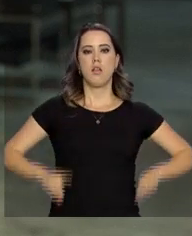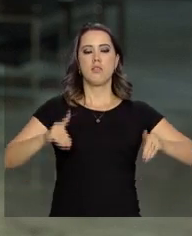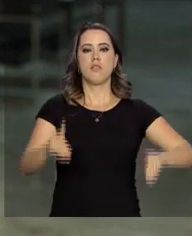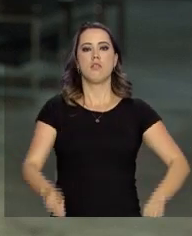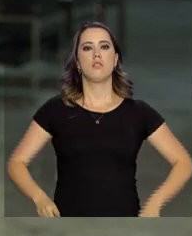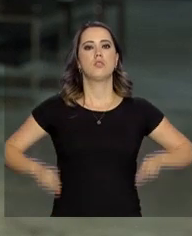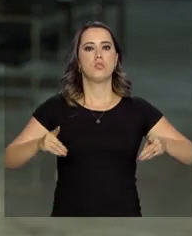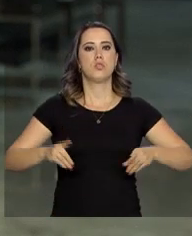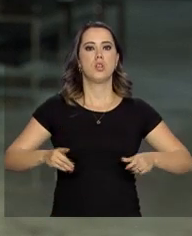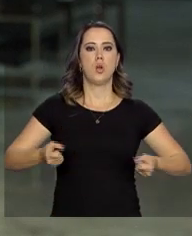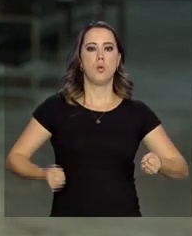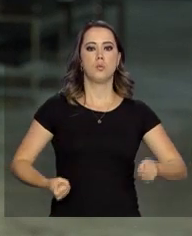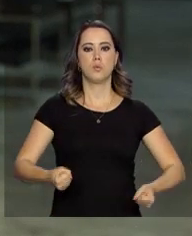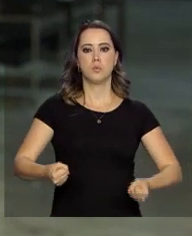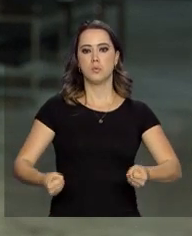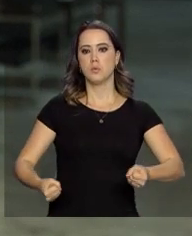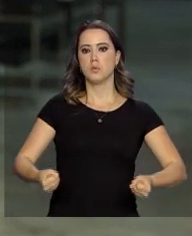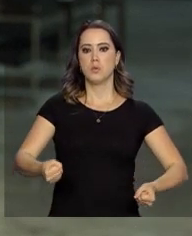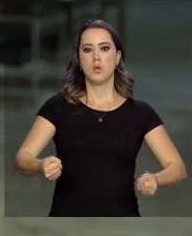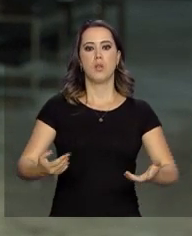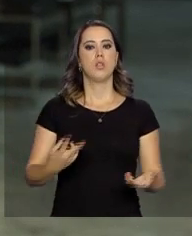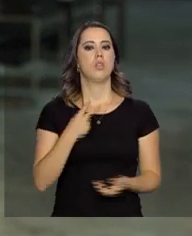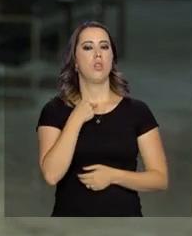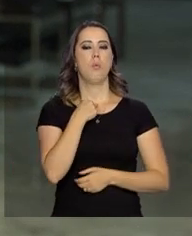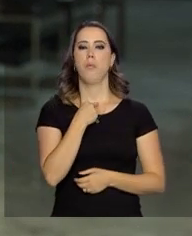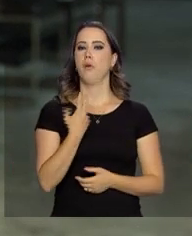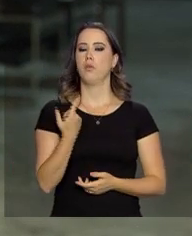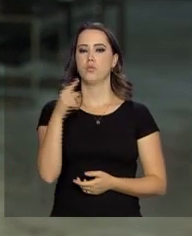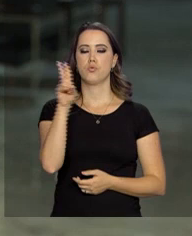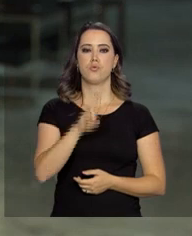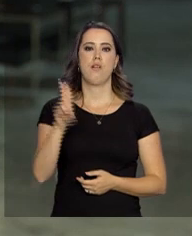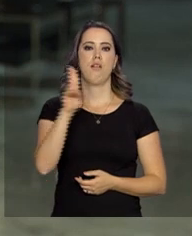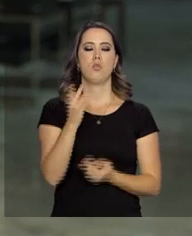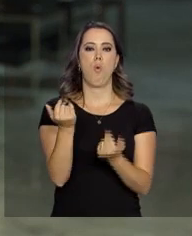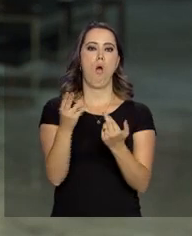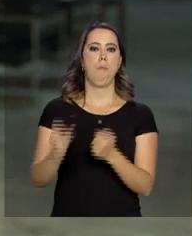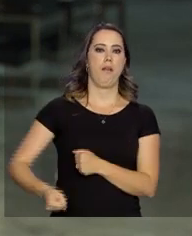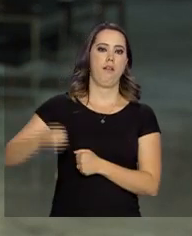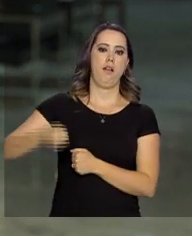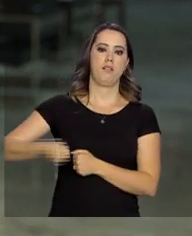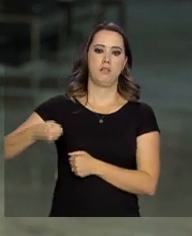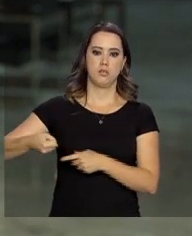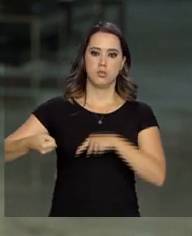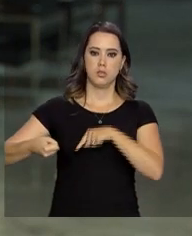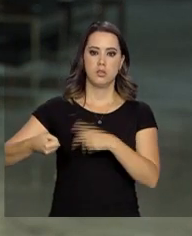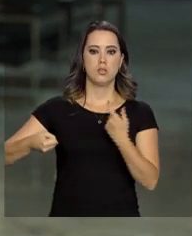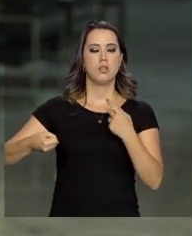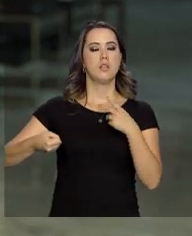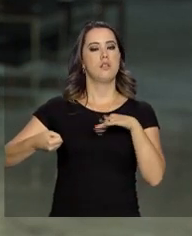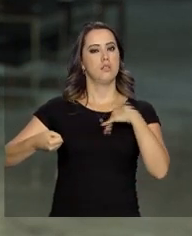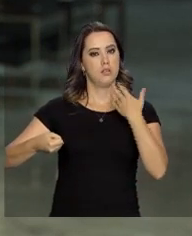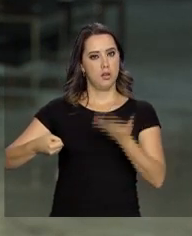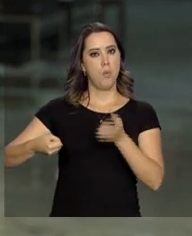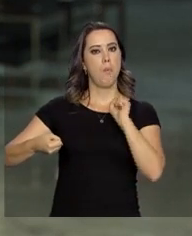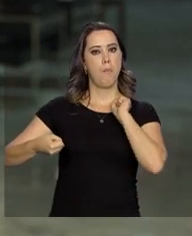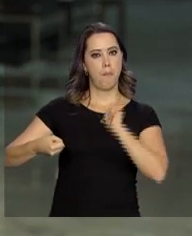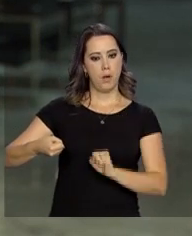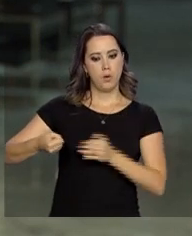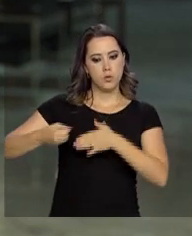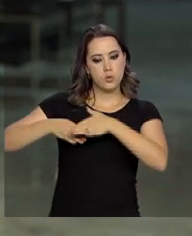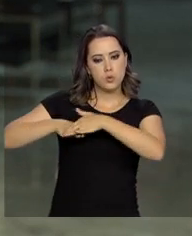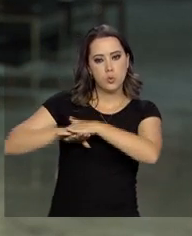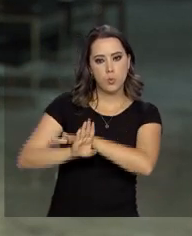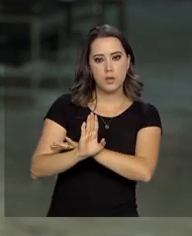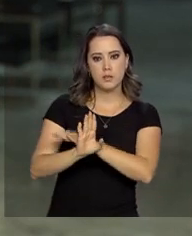de roda não serão considerados como bagagem comum com isto esses equipamentos poderão ser deixados em